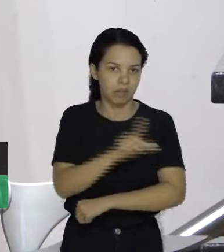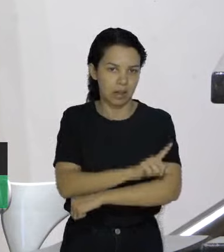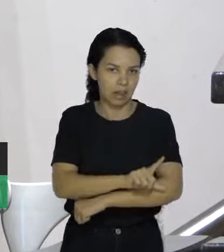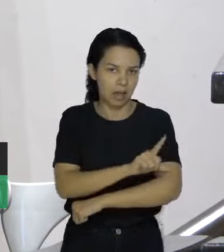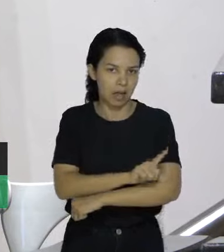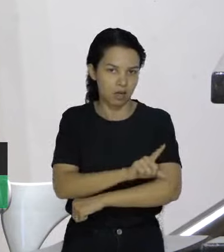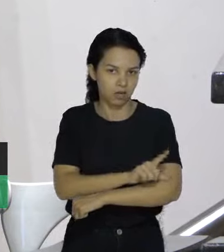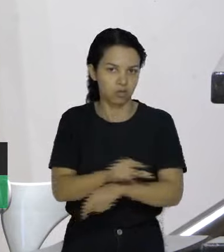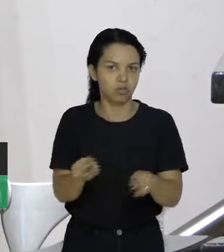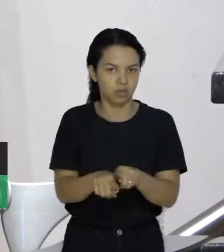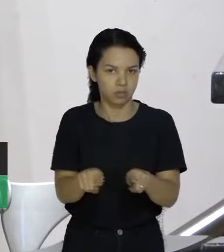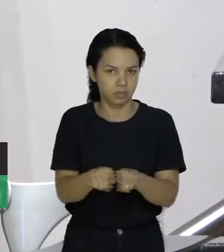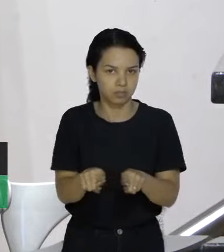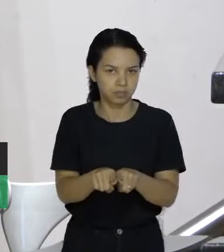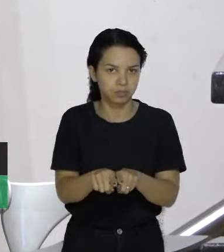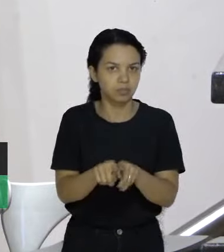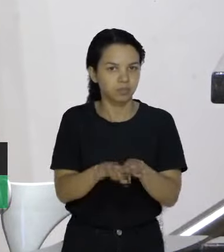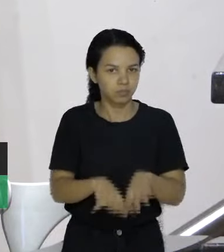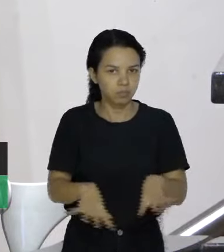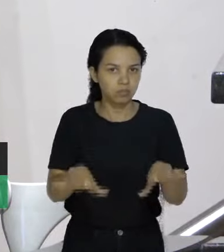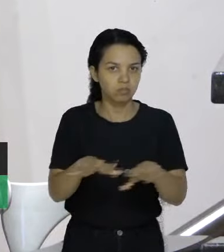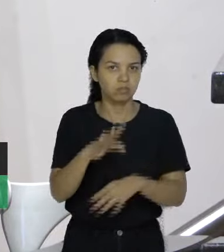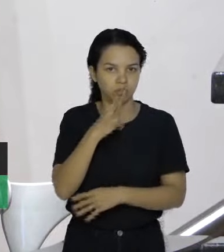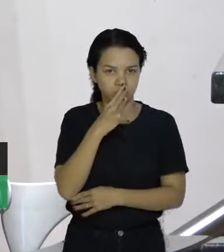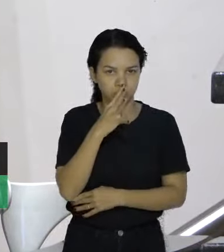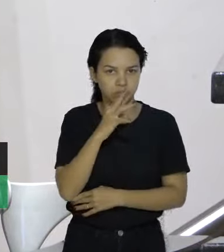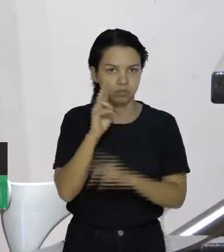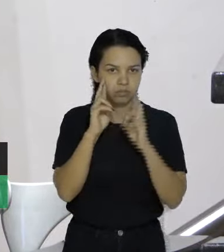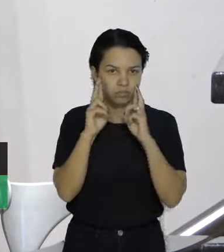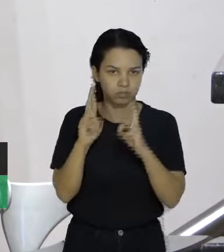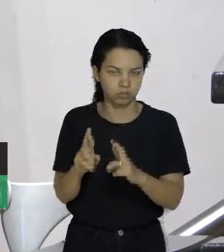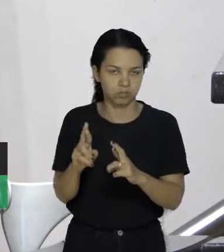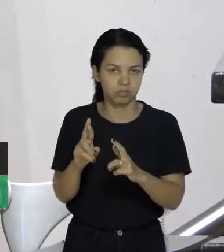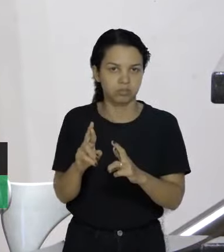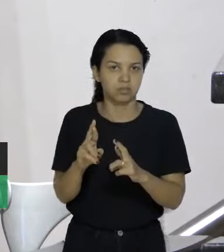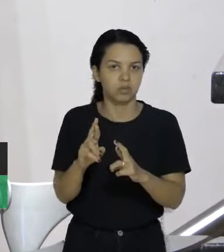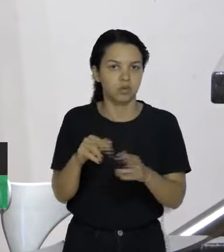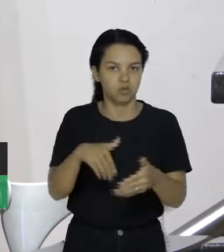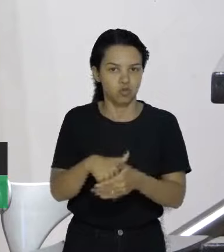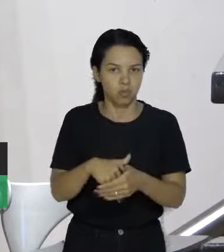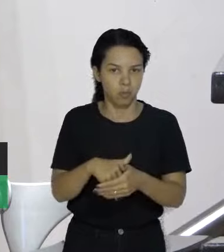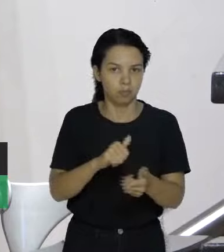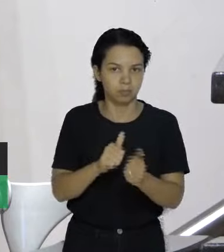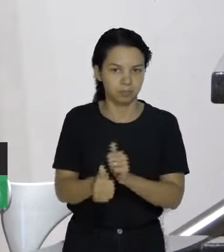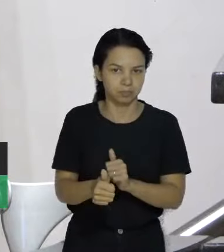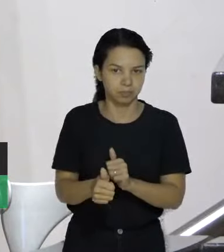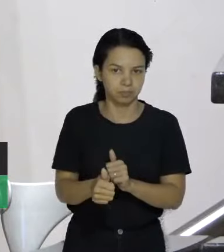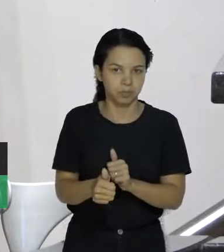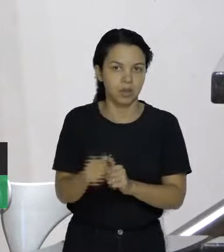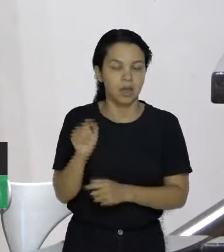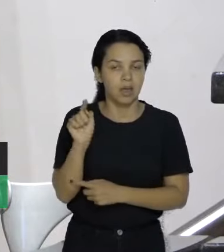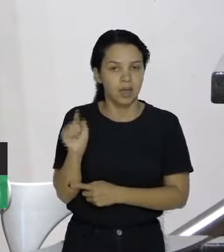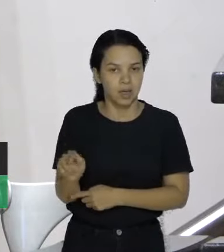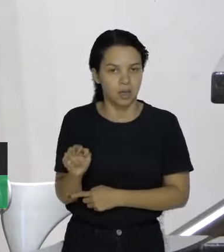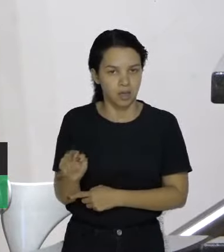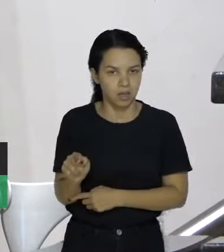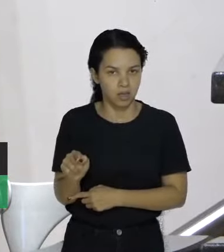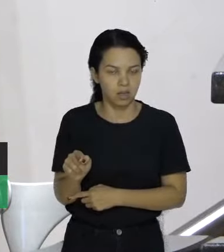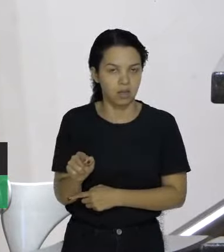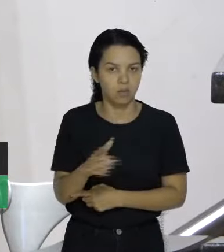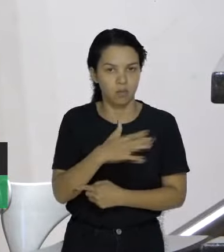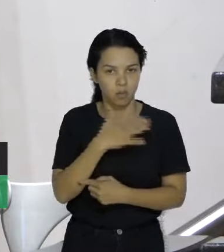todos aqueles que sempre admiraram respeitaram o futebol velório será na capela bolsamaritano a partir